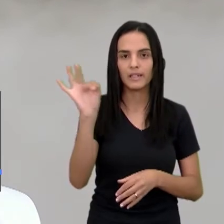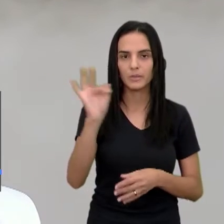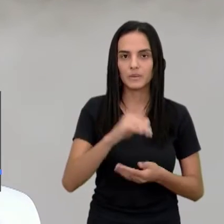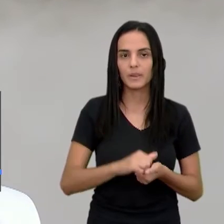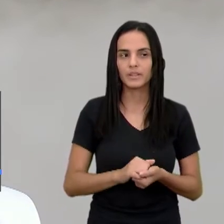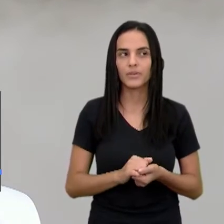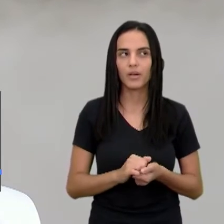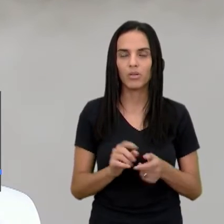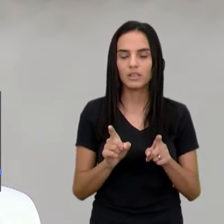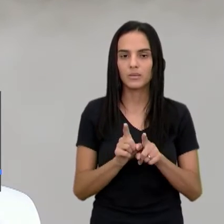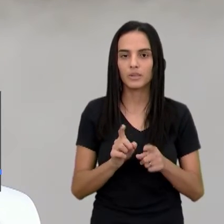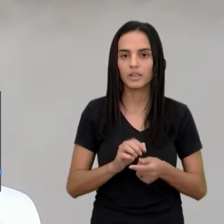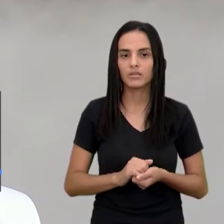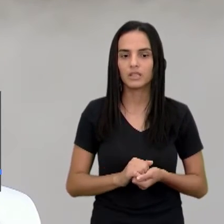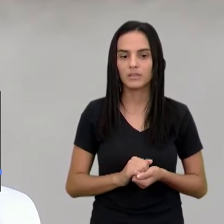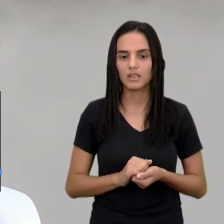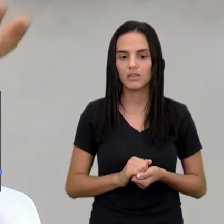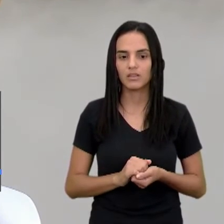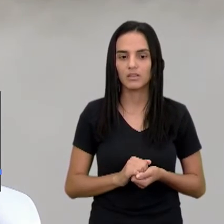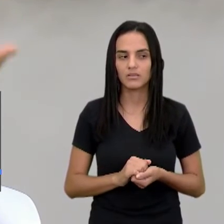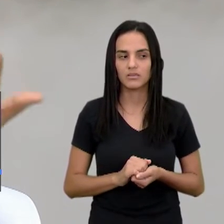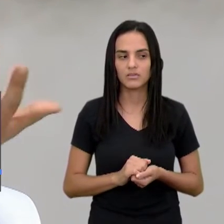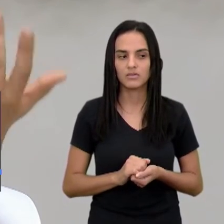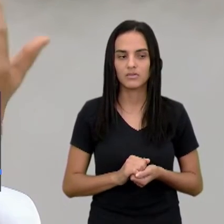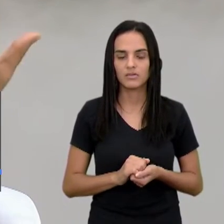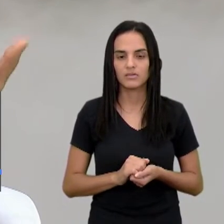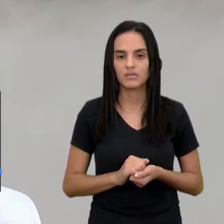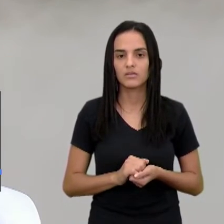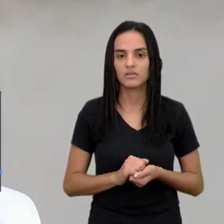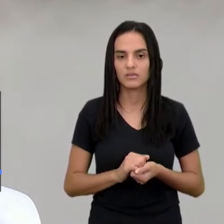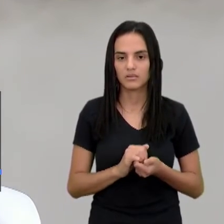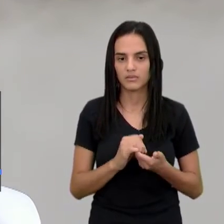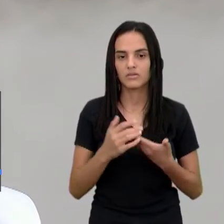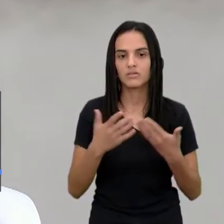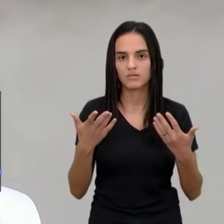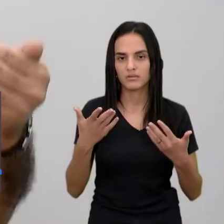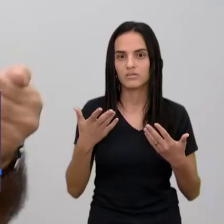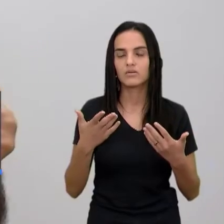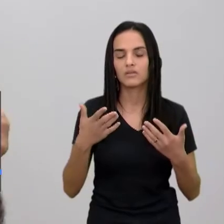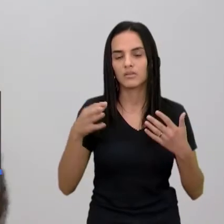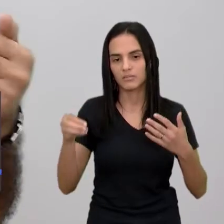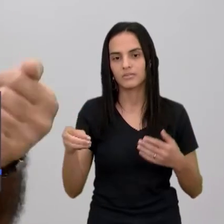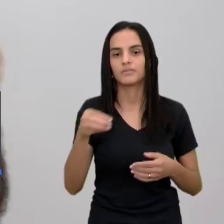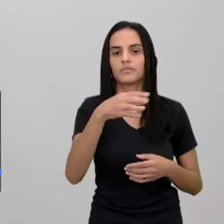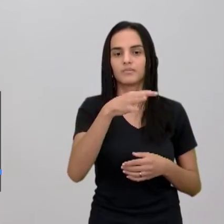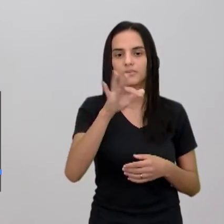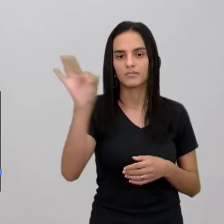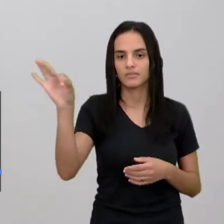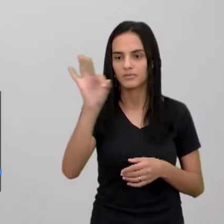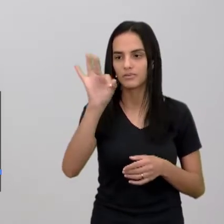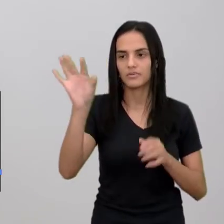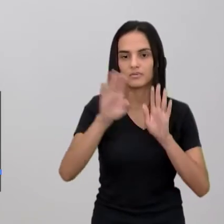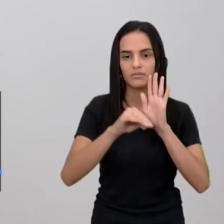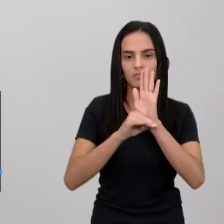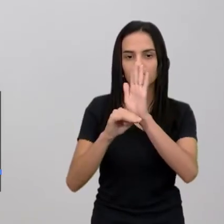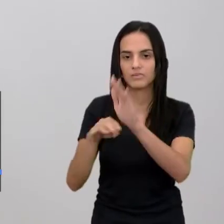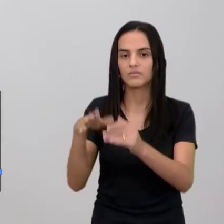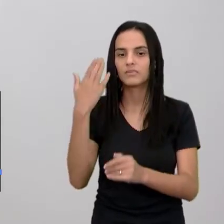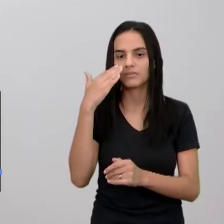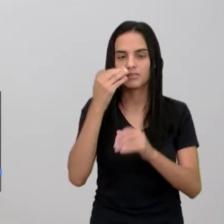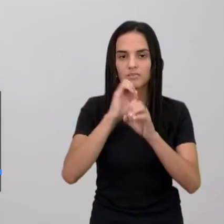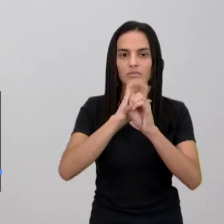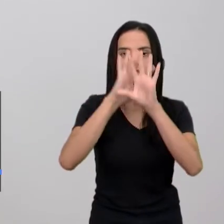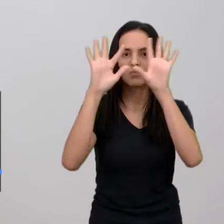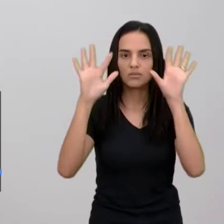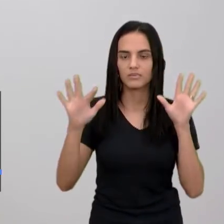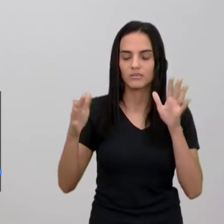com a Revolução ali, eles também estão tendo que lidar com a Revolução das suas colônias. Isso ajuda, inclusive, a compreender o